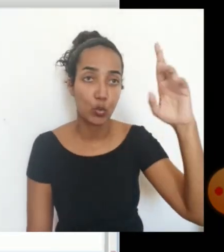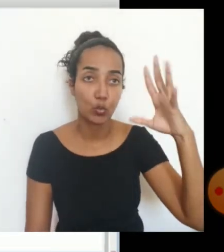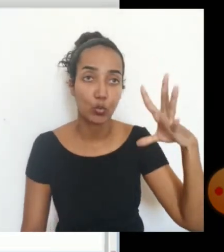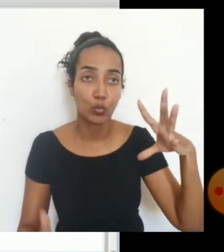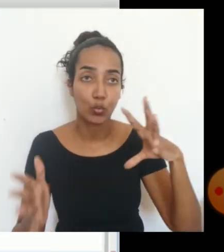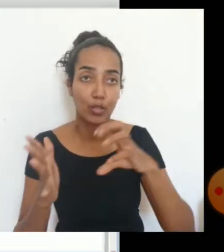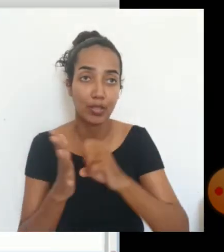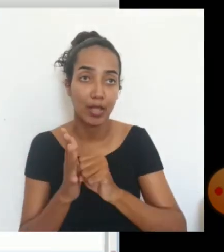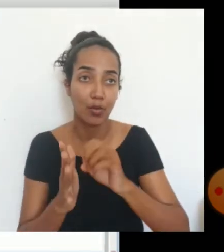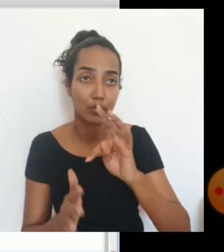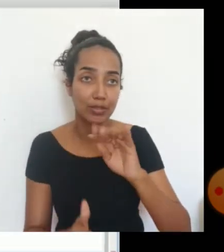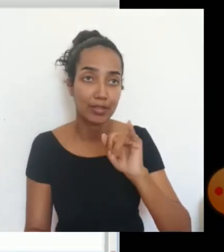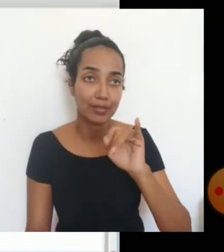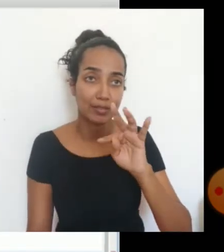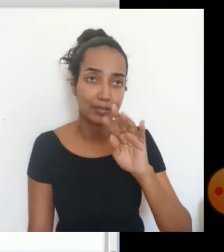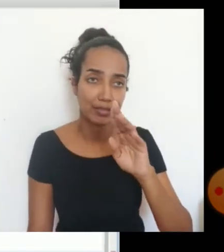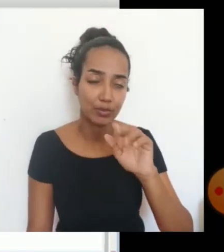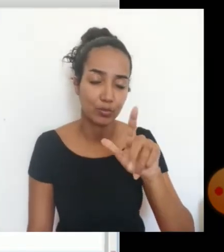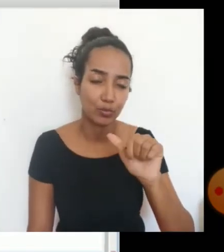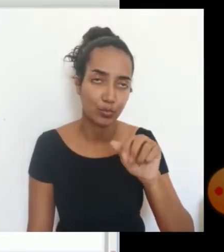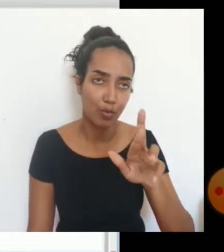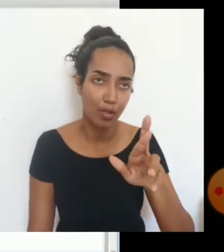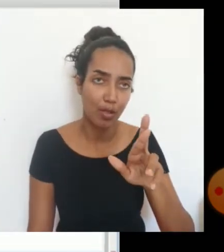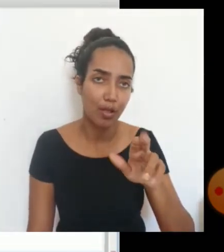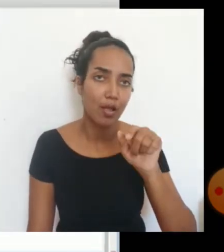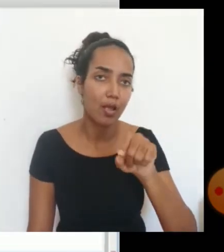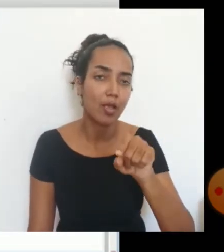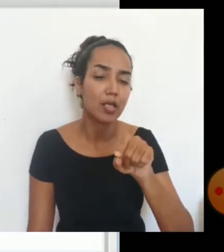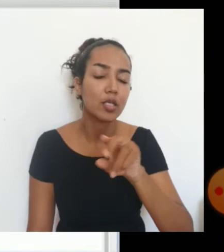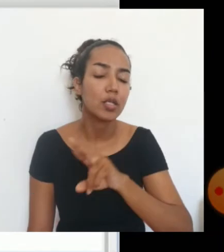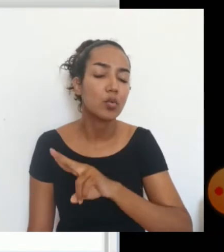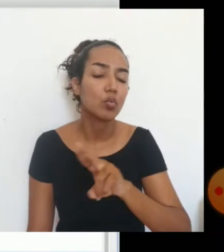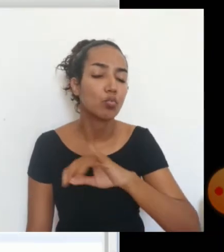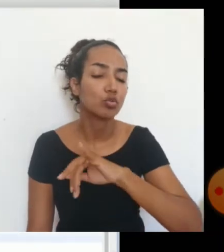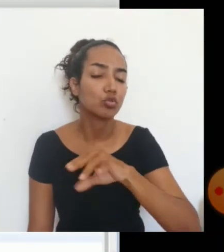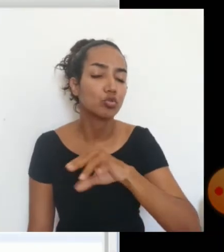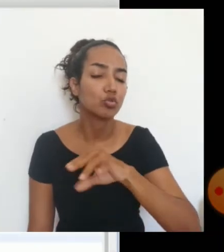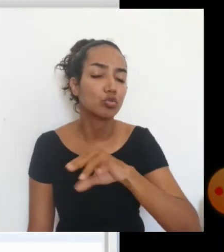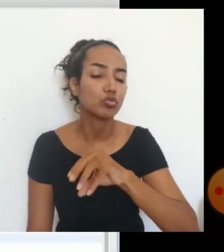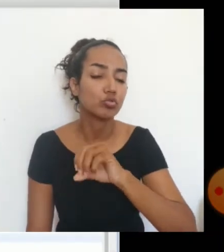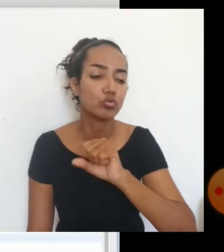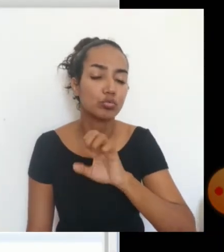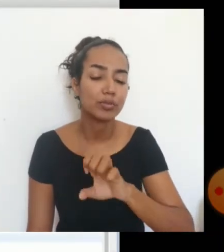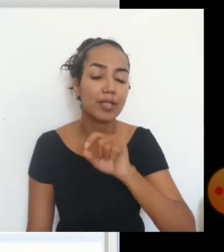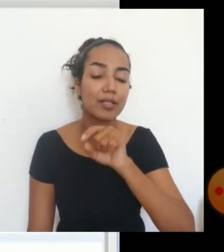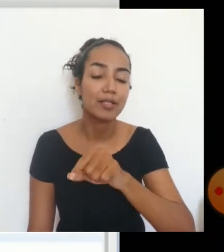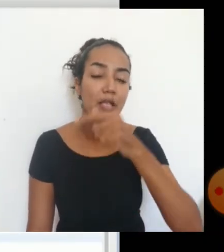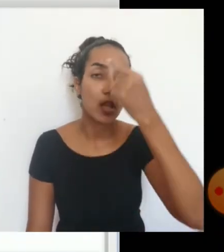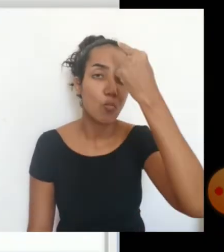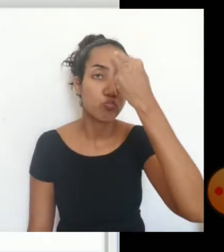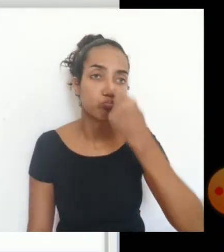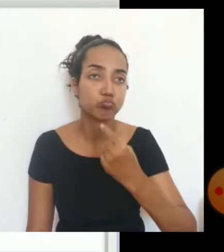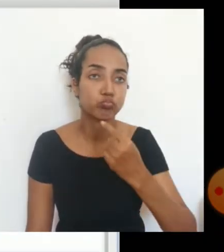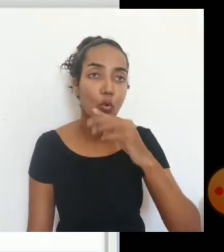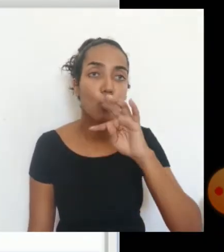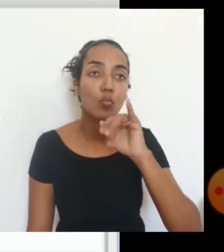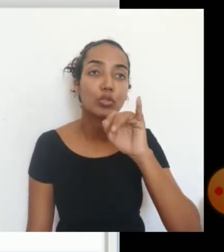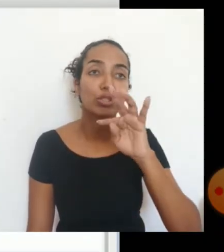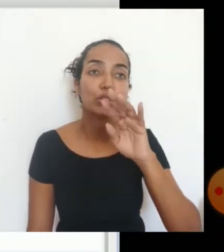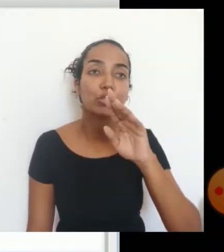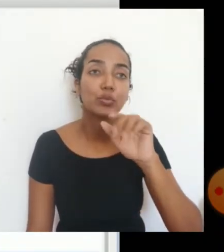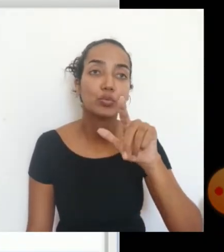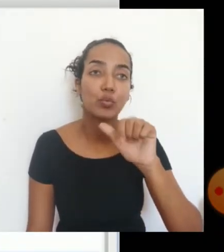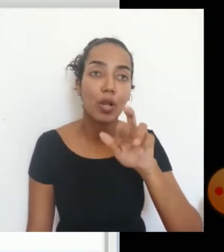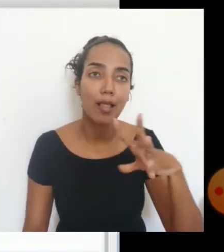sendo o titular da minha conta. Tá aqui. A gente pode, obviamente, navegar. Eu vou imprimir aqui